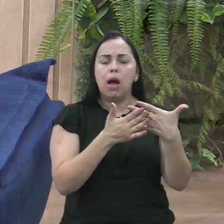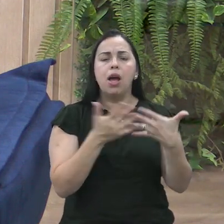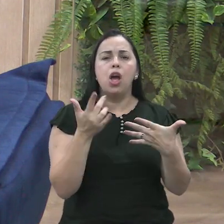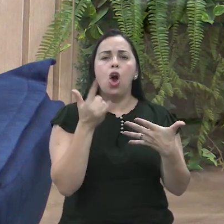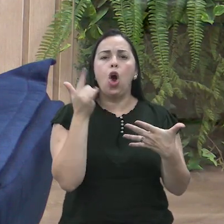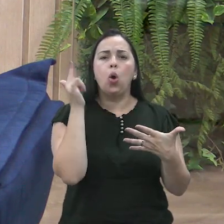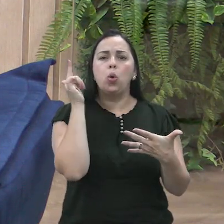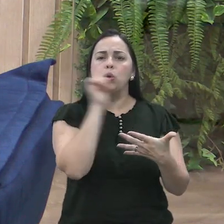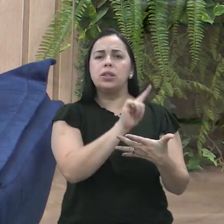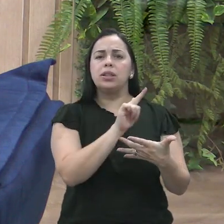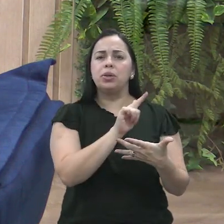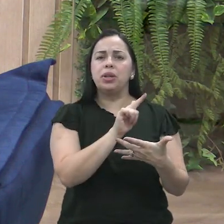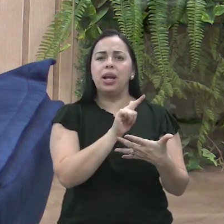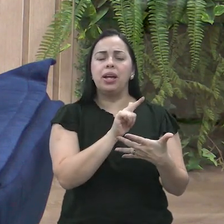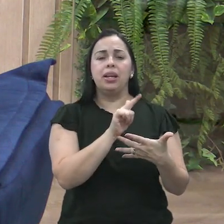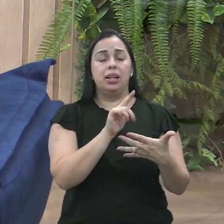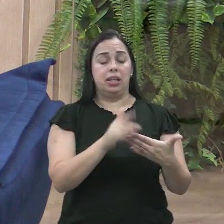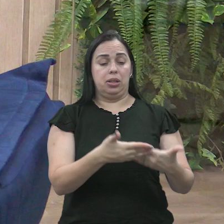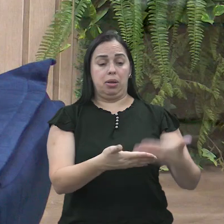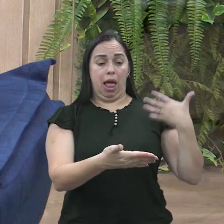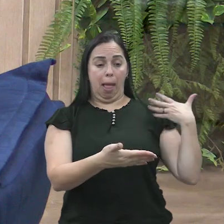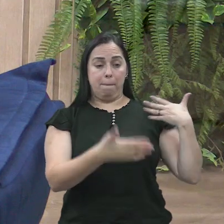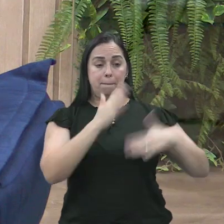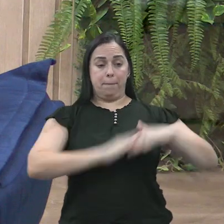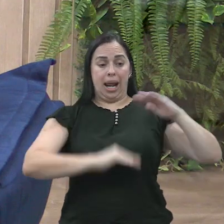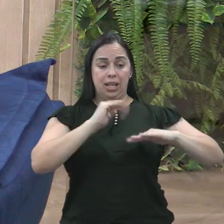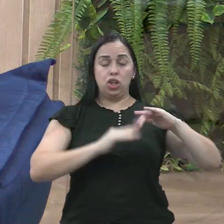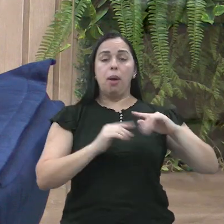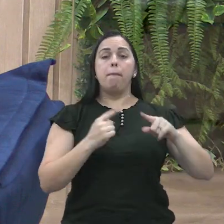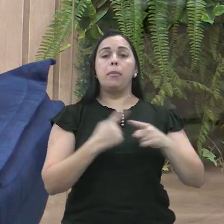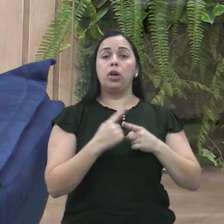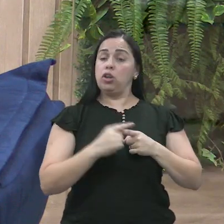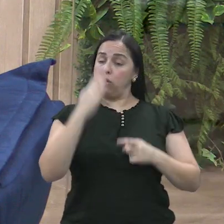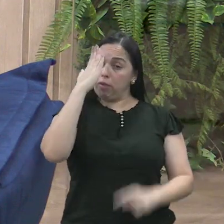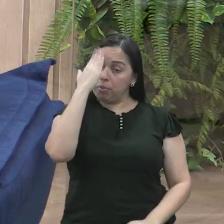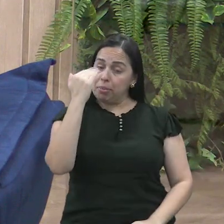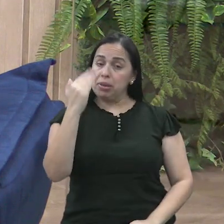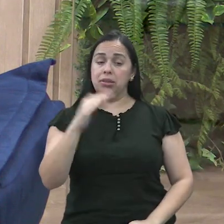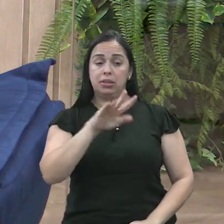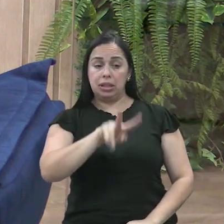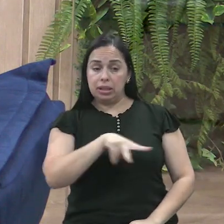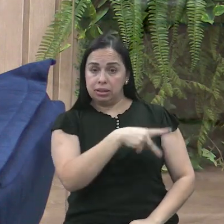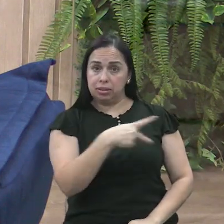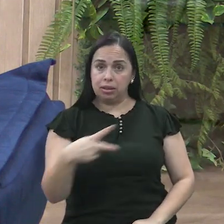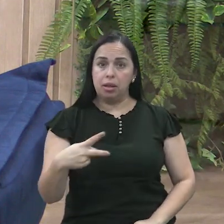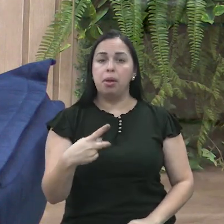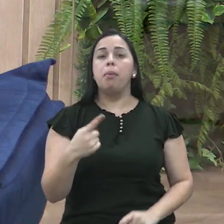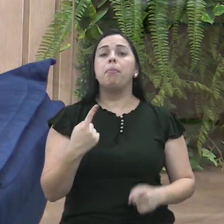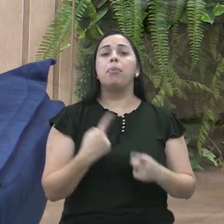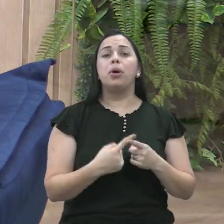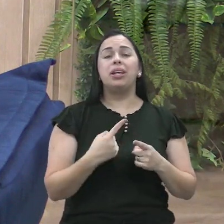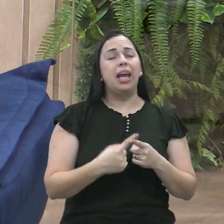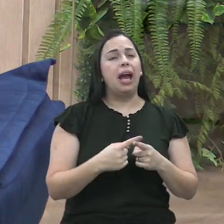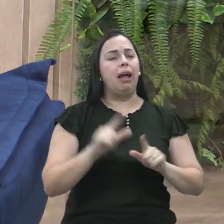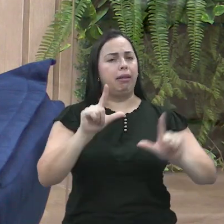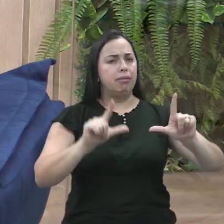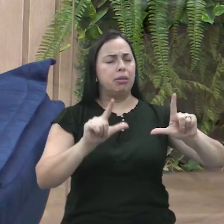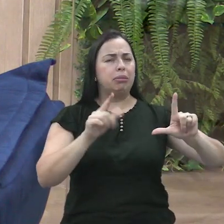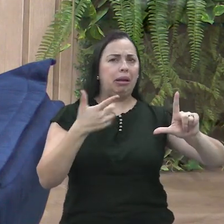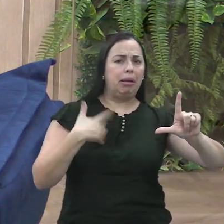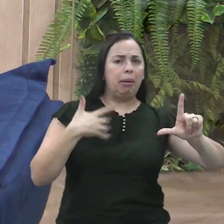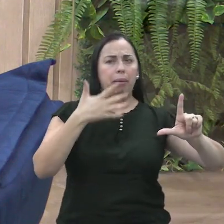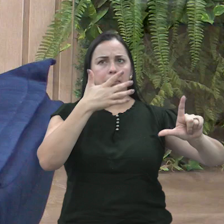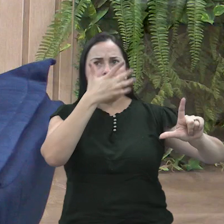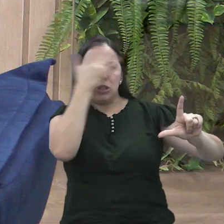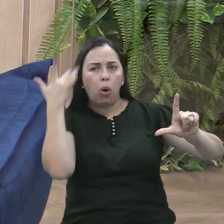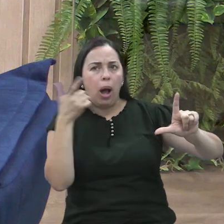30 anos tive a oportunidade de encontrar na prática profissional e no fato de ser conhecido em toda a região, que